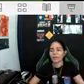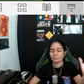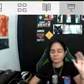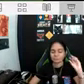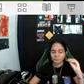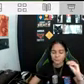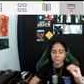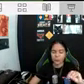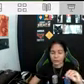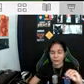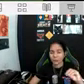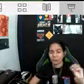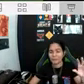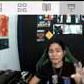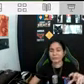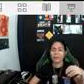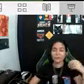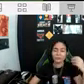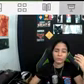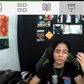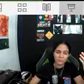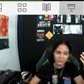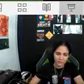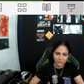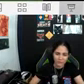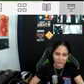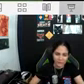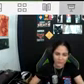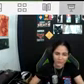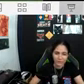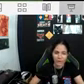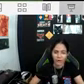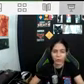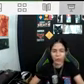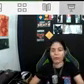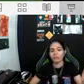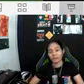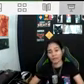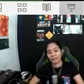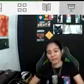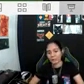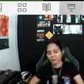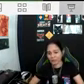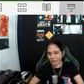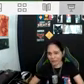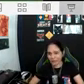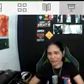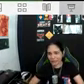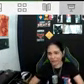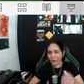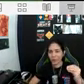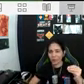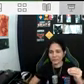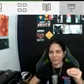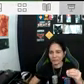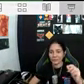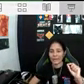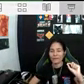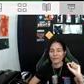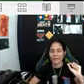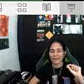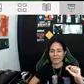vocês pegam coletores tanto transparente quanto os que não são transparentes.